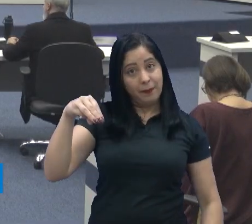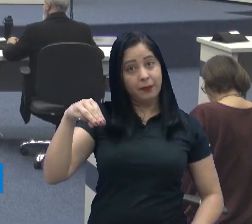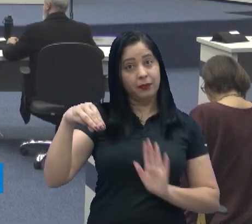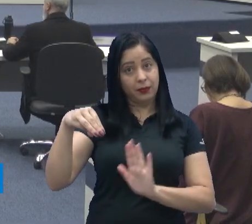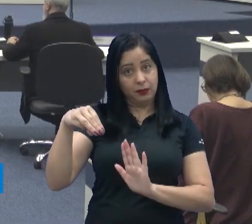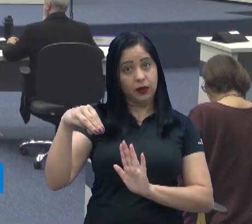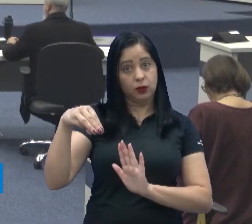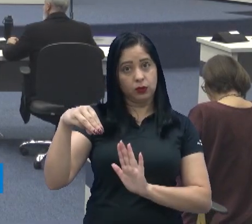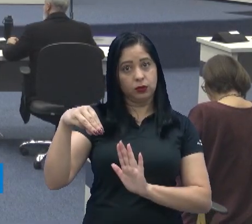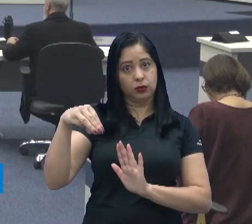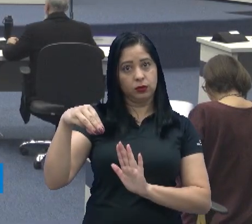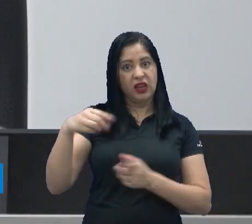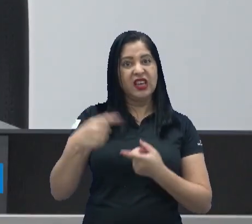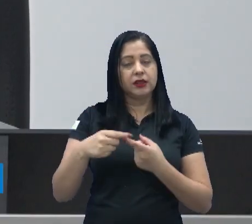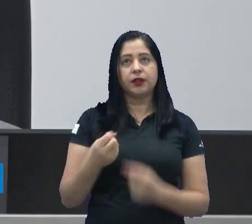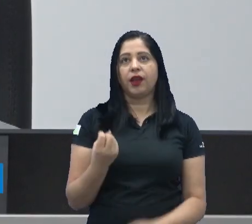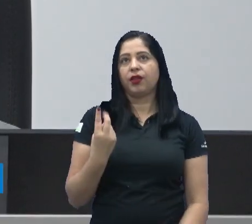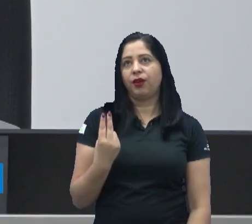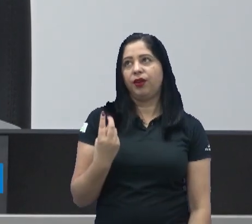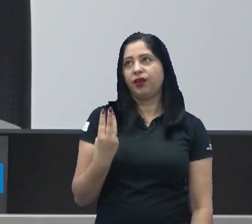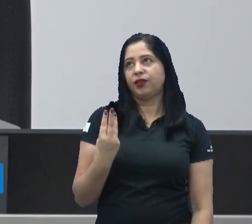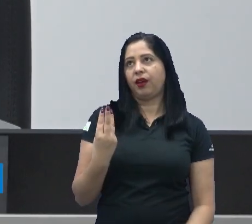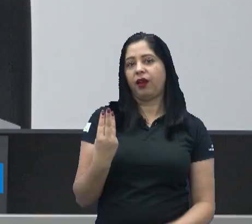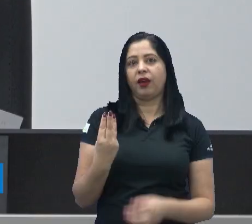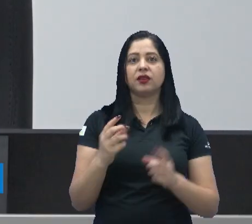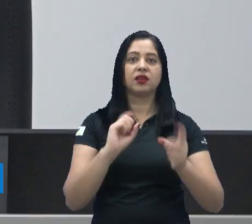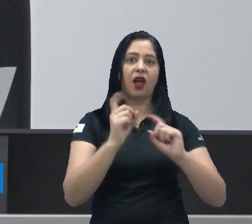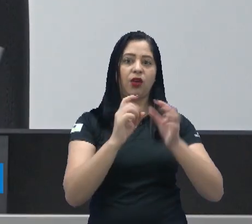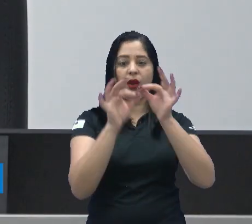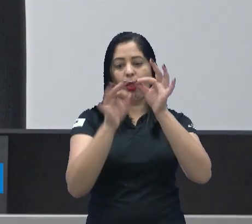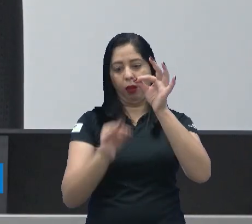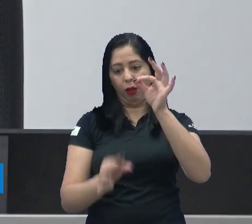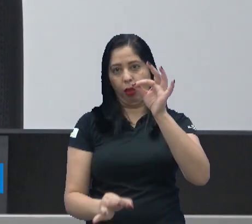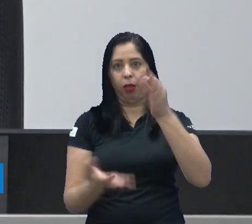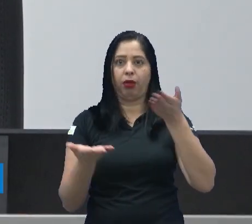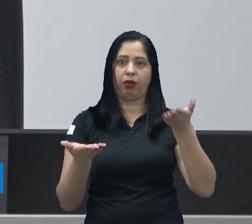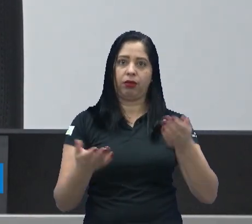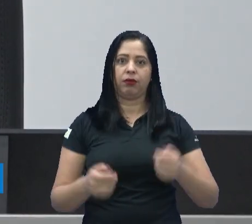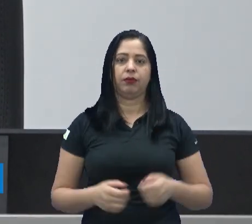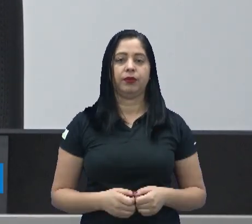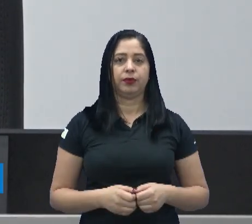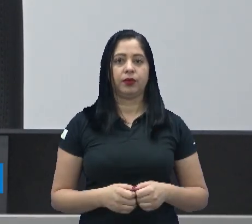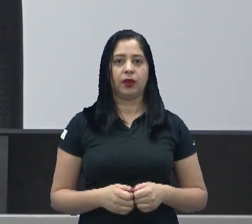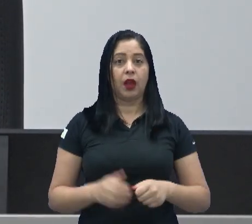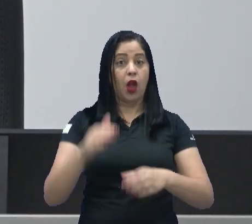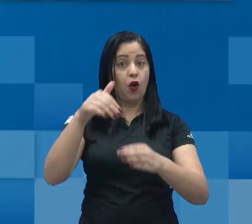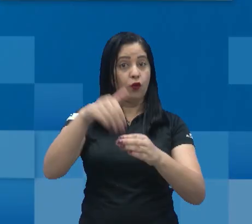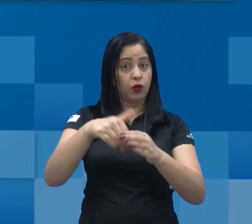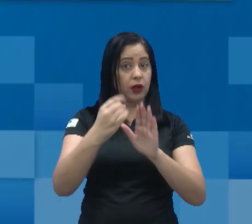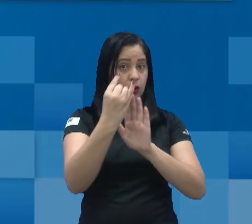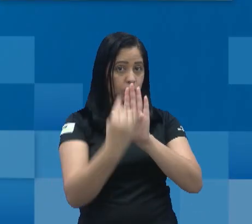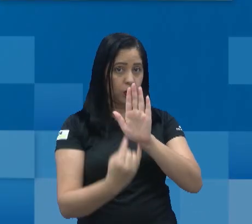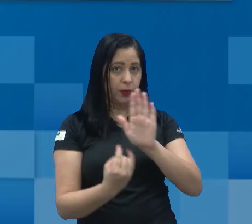3 minutos, a sessão vai se estender bastante, né? Em votação, requerimento de